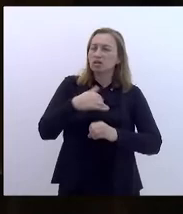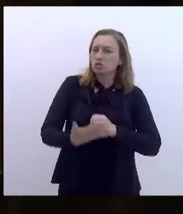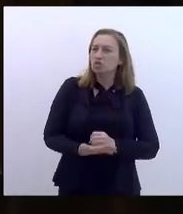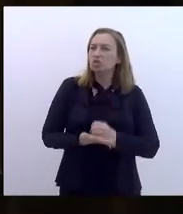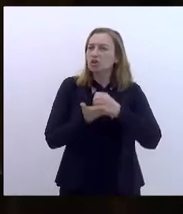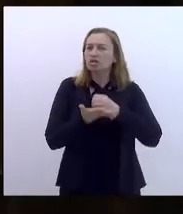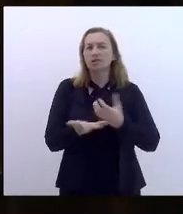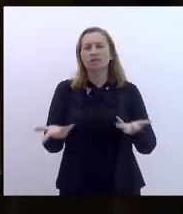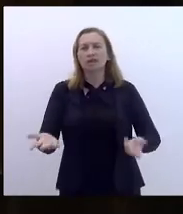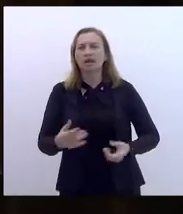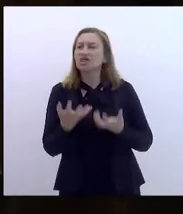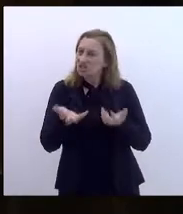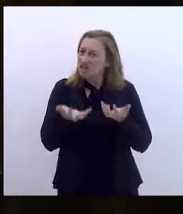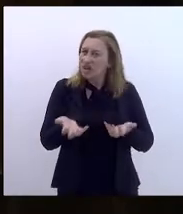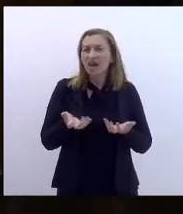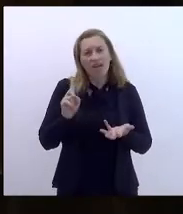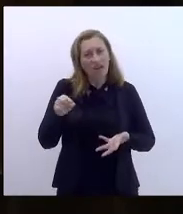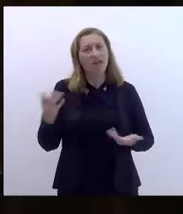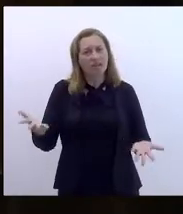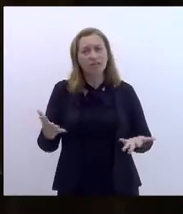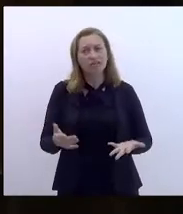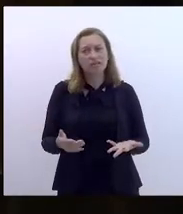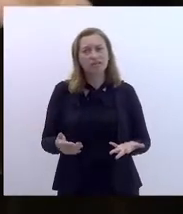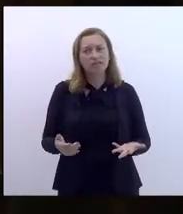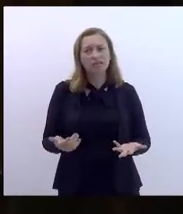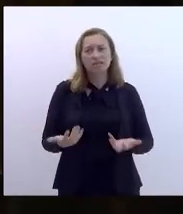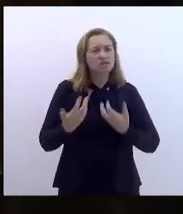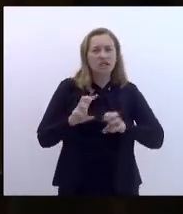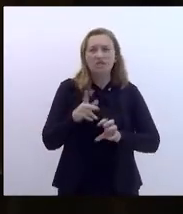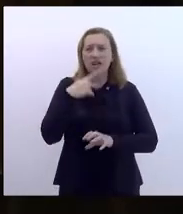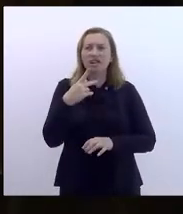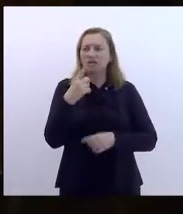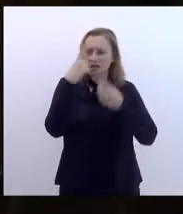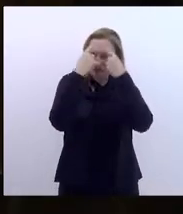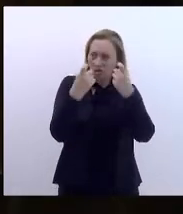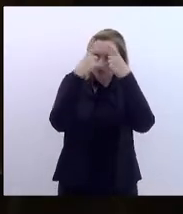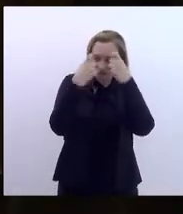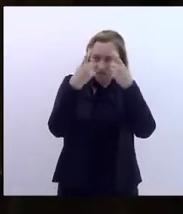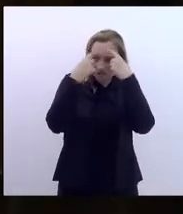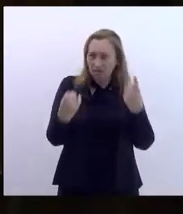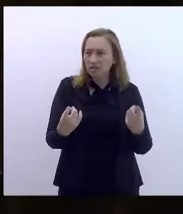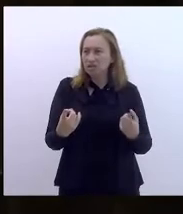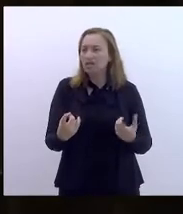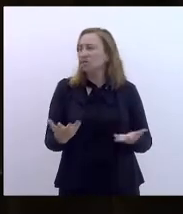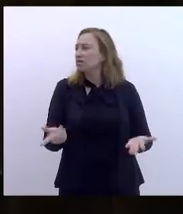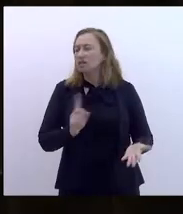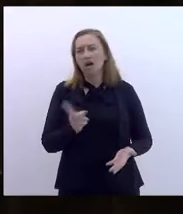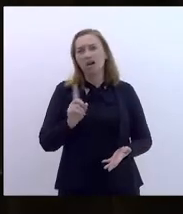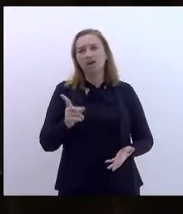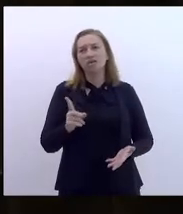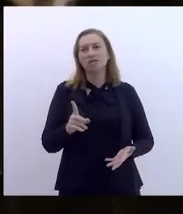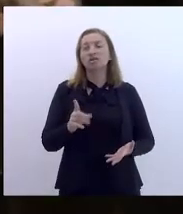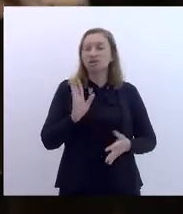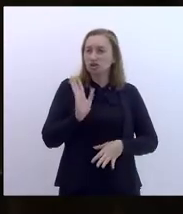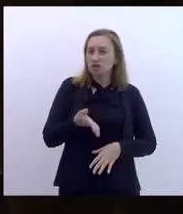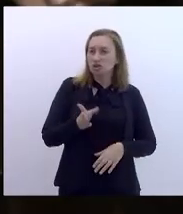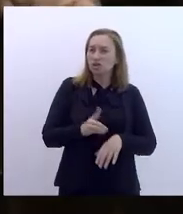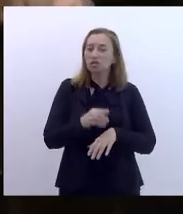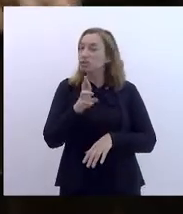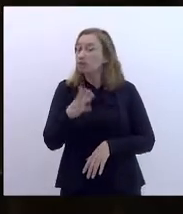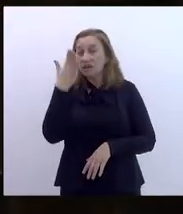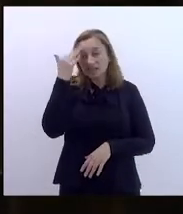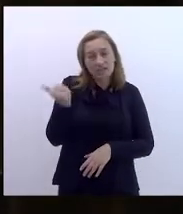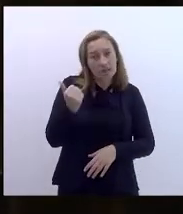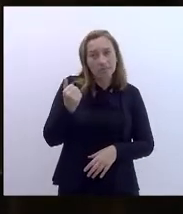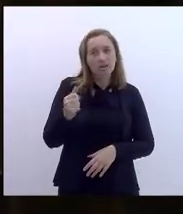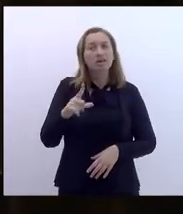sustentabilidade a gente quer isso a gente não quer que fica falando com os mesmo porque a gente tá nós já estamos doutorado sem